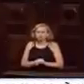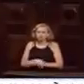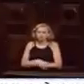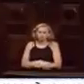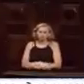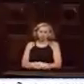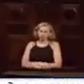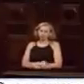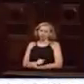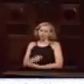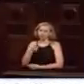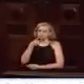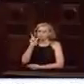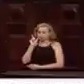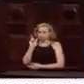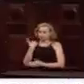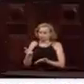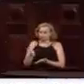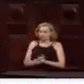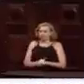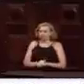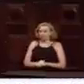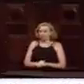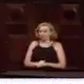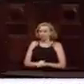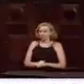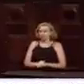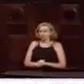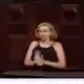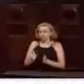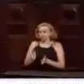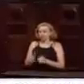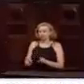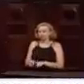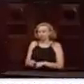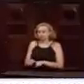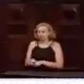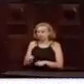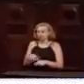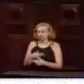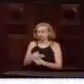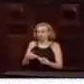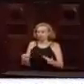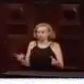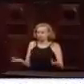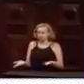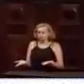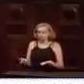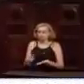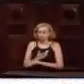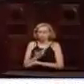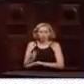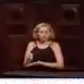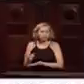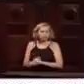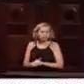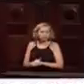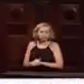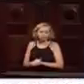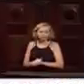aqui na casa, por longos anos, por vários anos, por alguns mandatos, deixa qualquer um